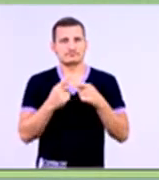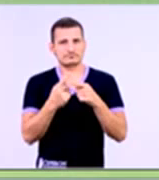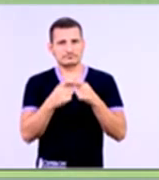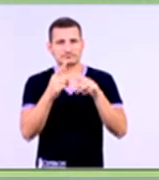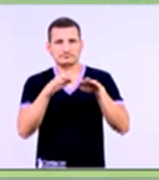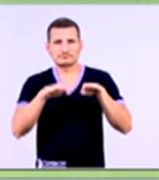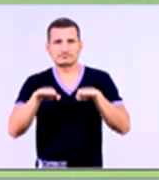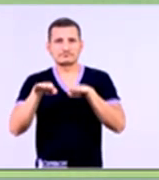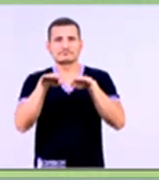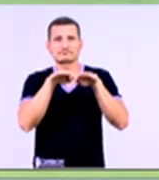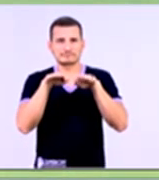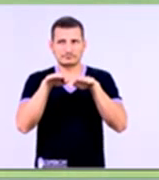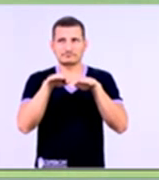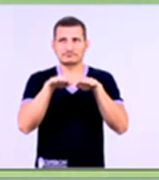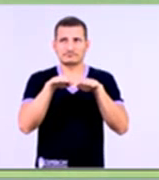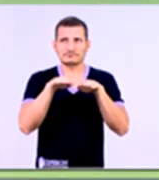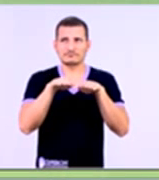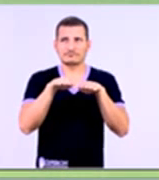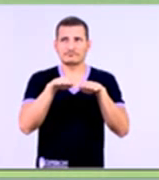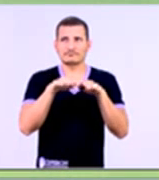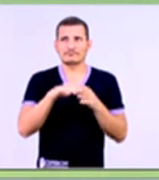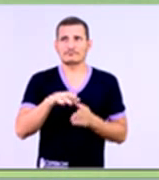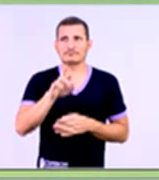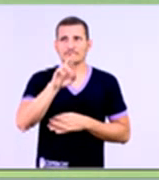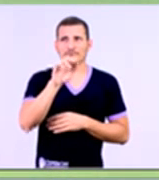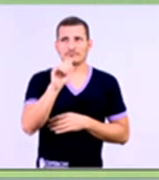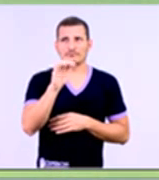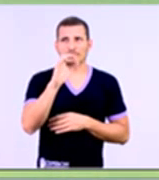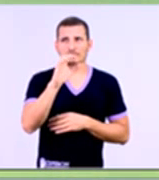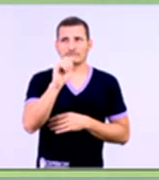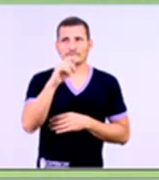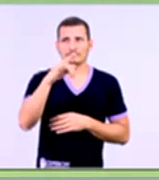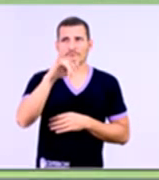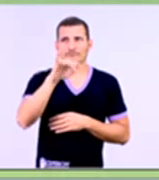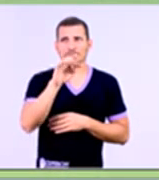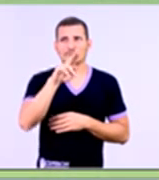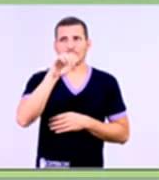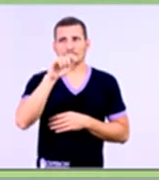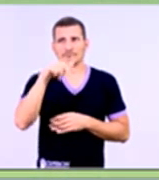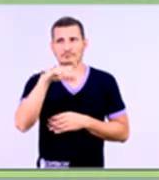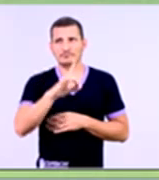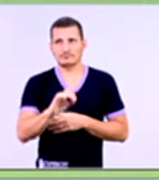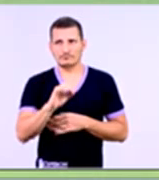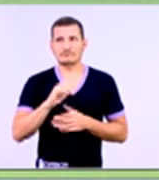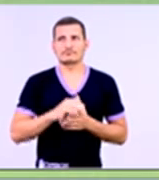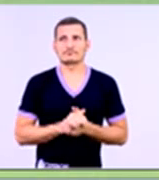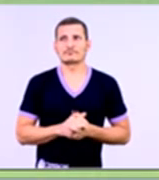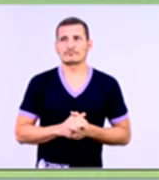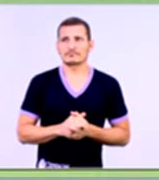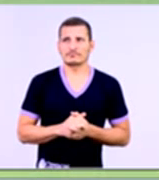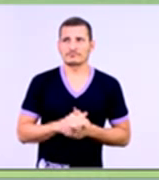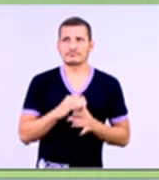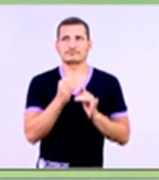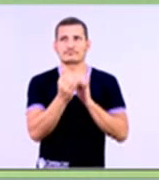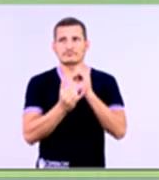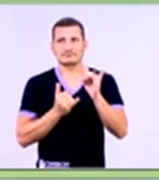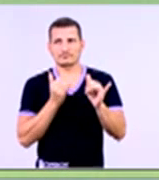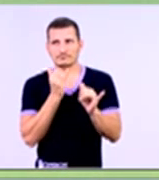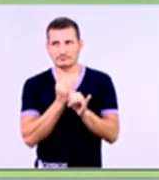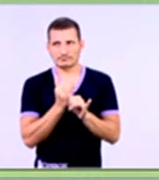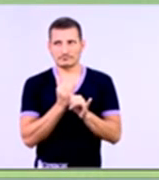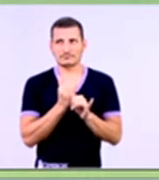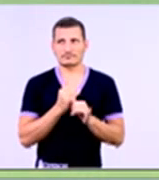RESTful é utilizado para transferência de texto através da rede, seja ela internet ou